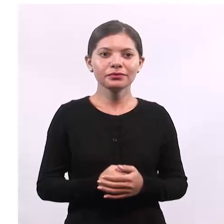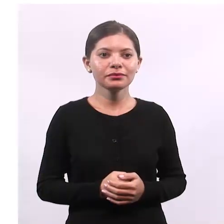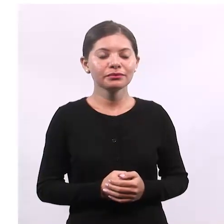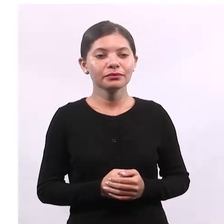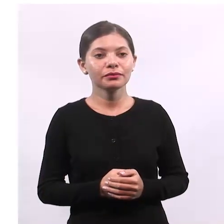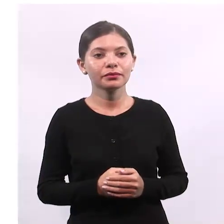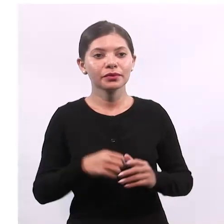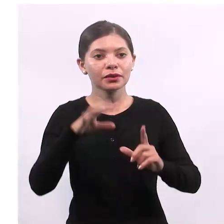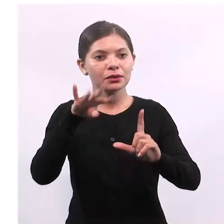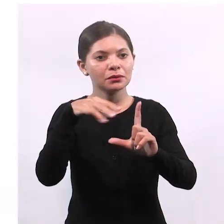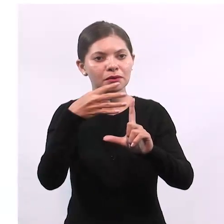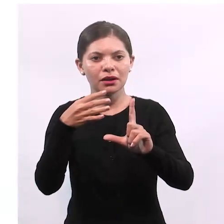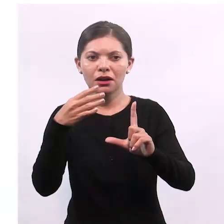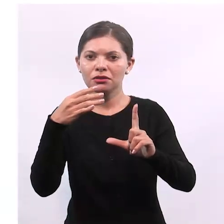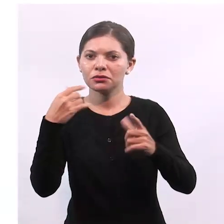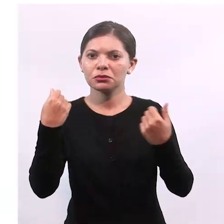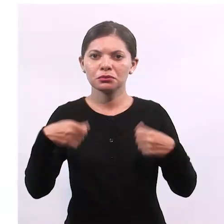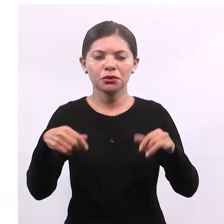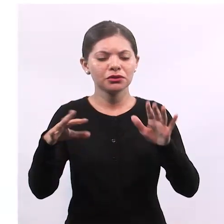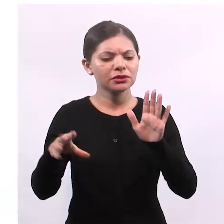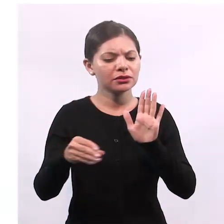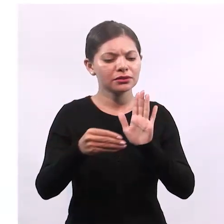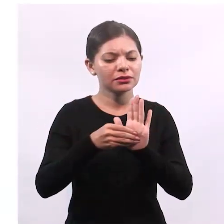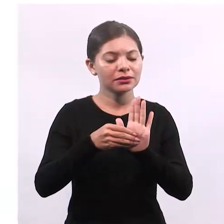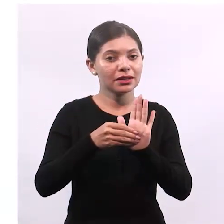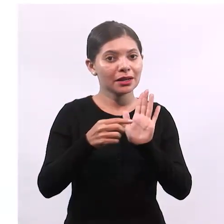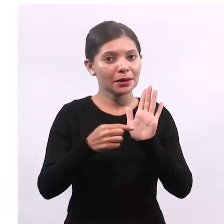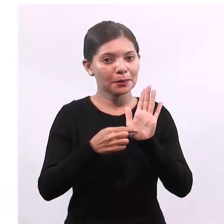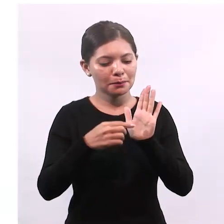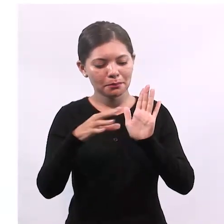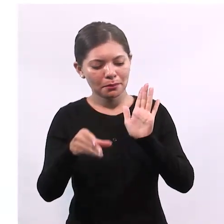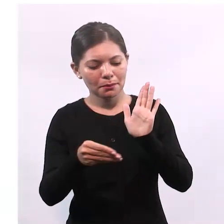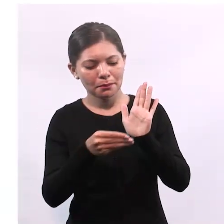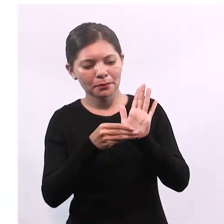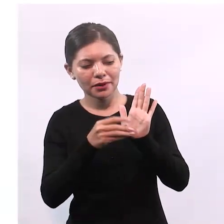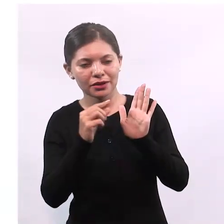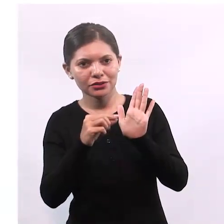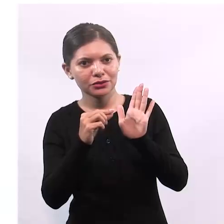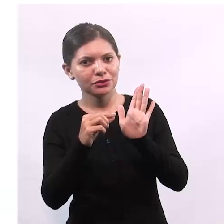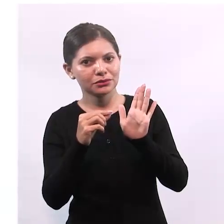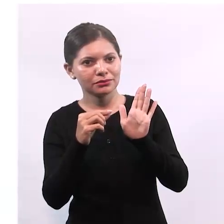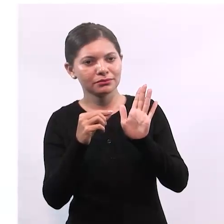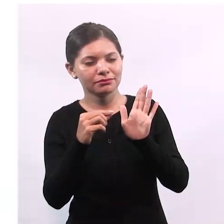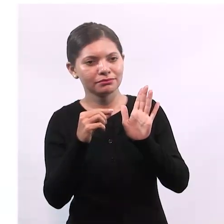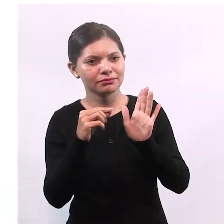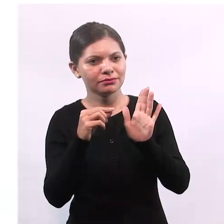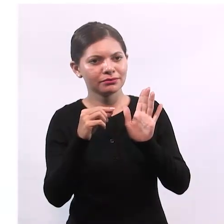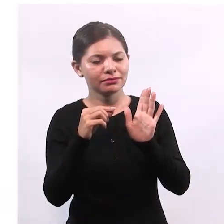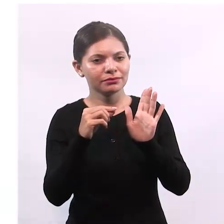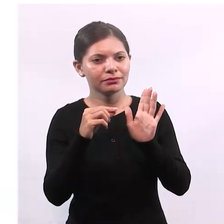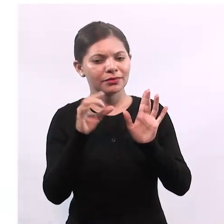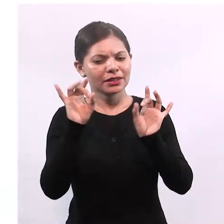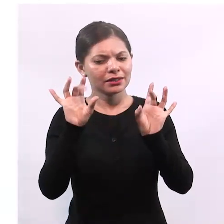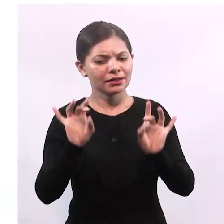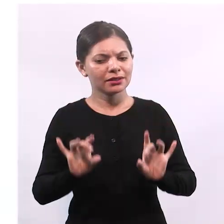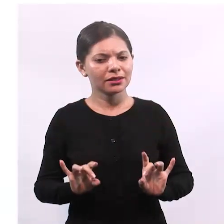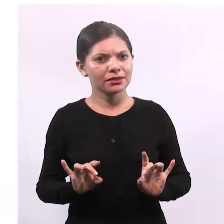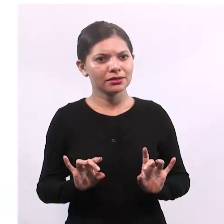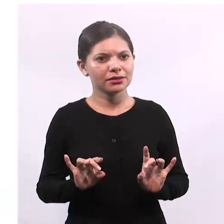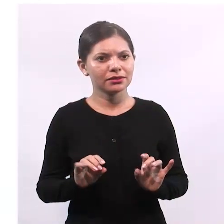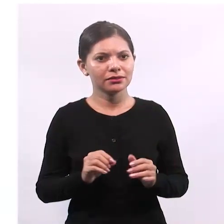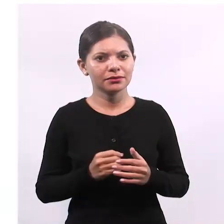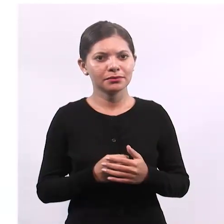lá no gráfico assim como a tabela eu posso inserir lá no meu rodapé fonte e algumas observações ó em 2019